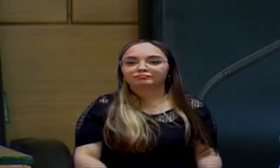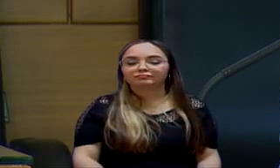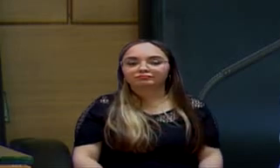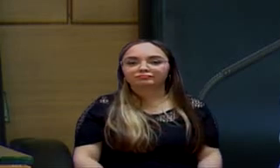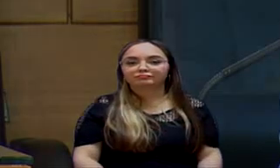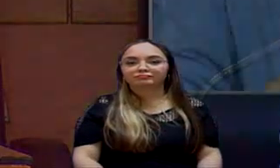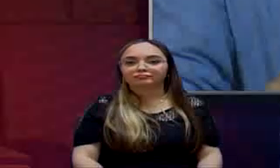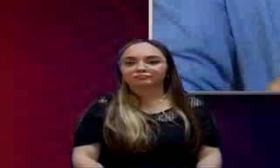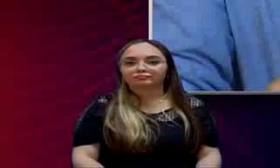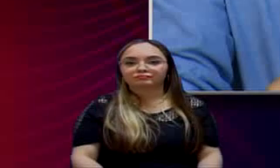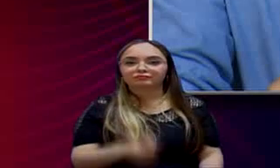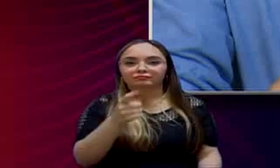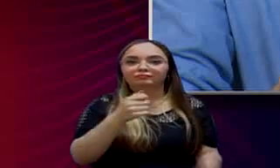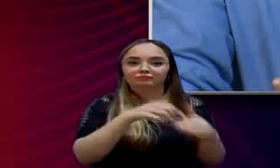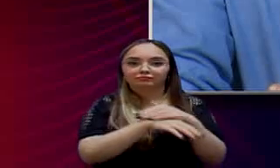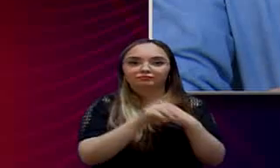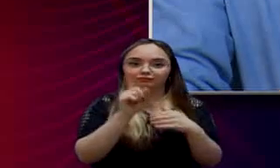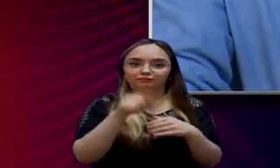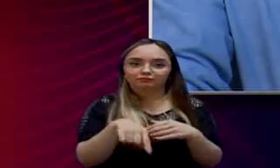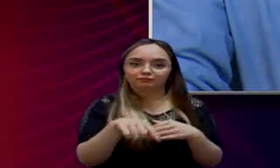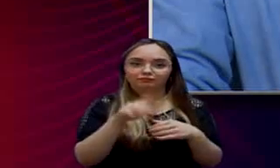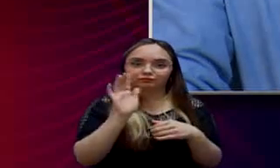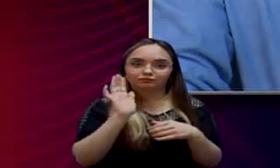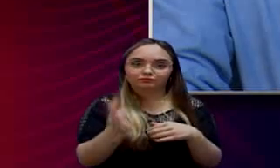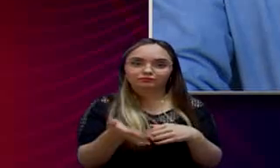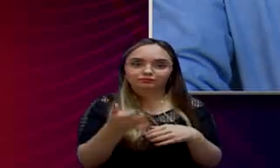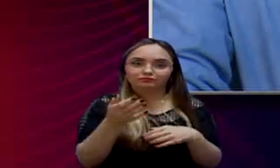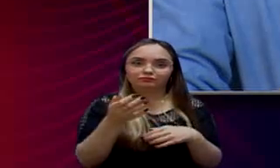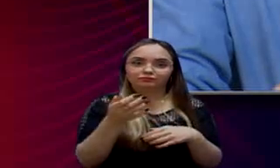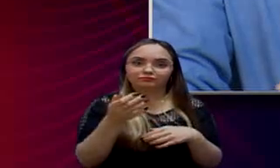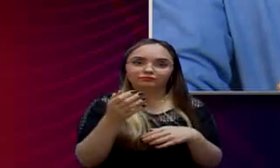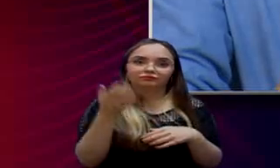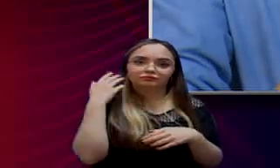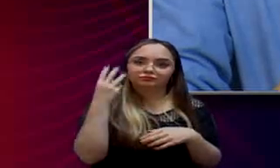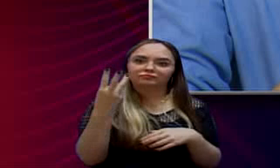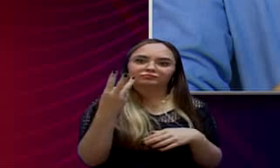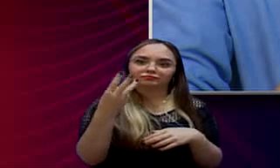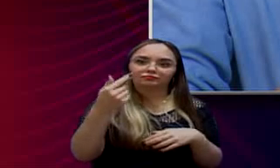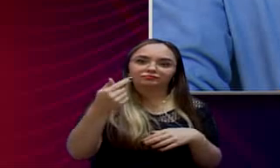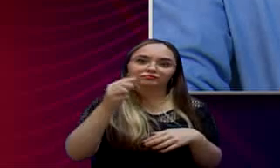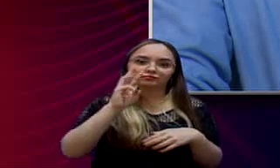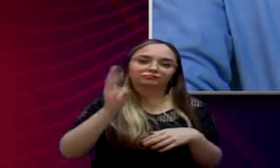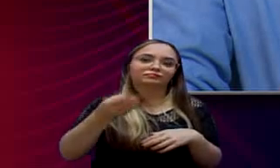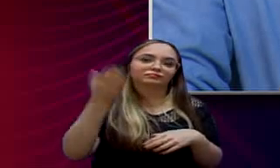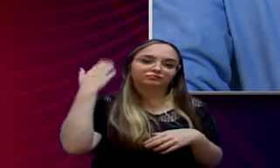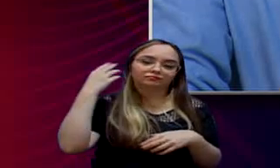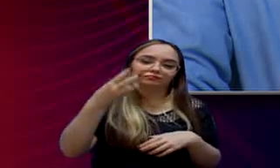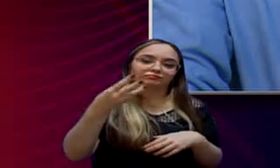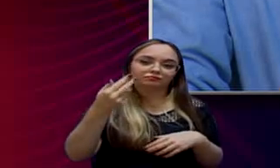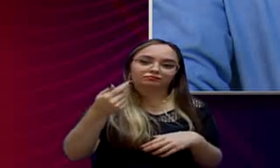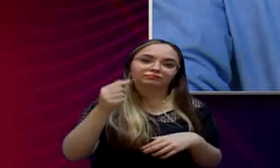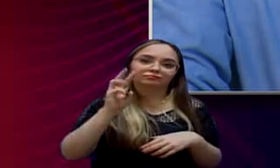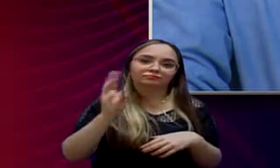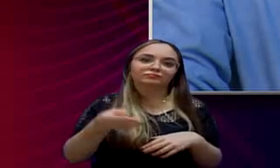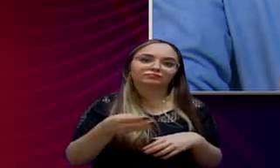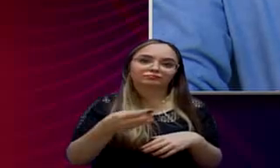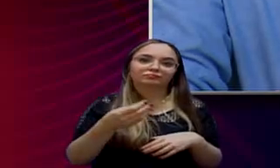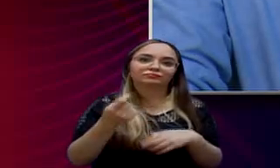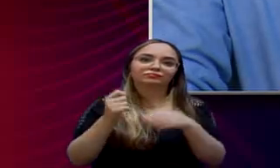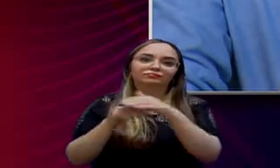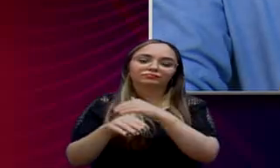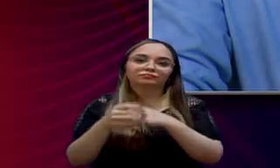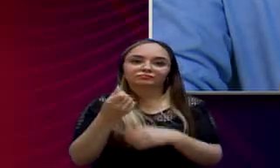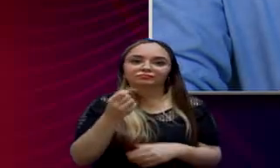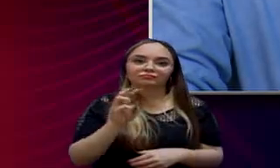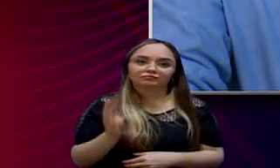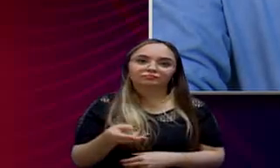que esse fundo de reserva agora já chegou se eu me lembro há 20 30 minutos 77 milhões esse fundo de reserva